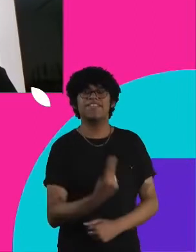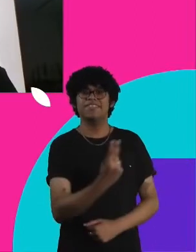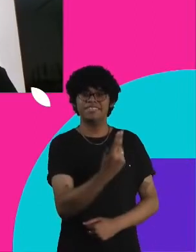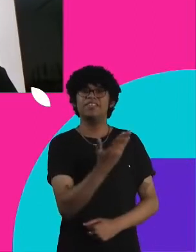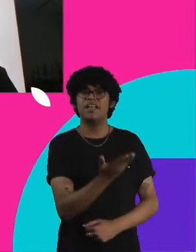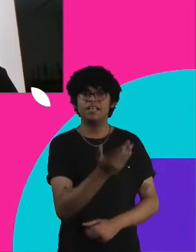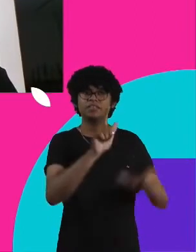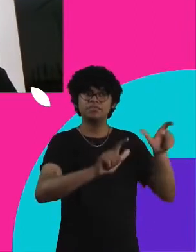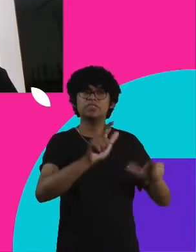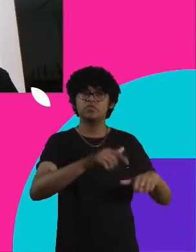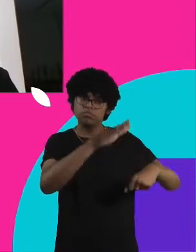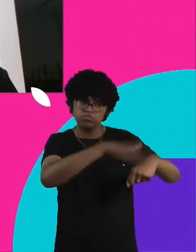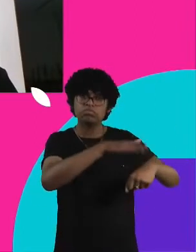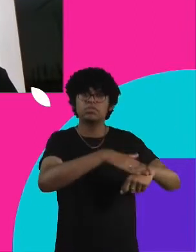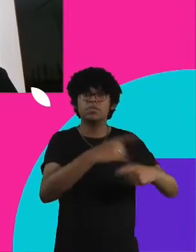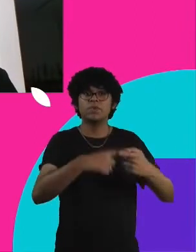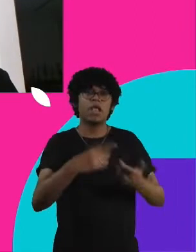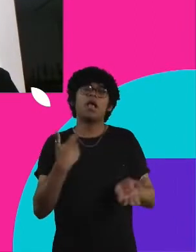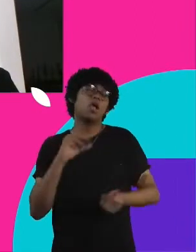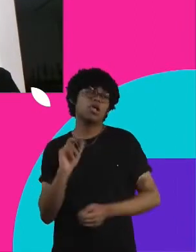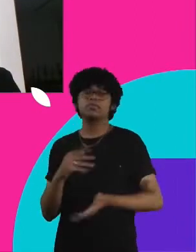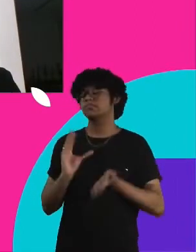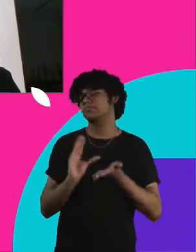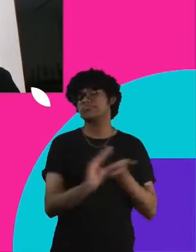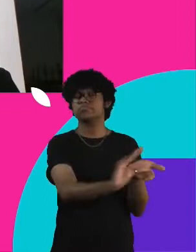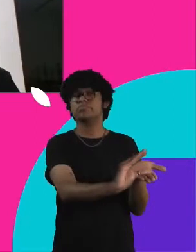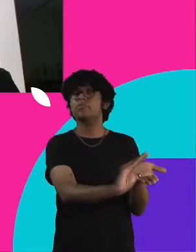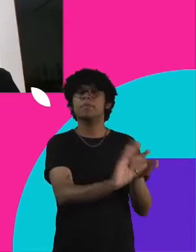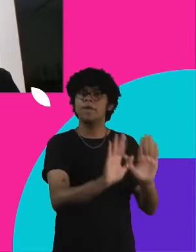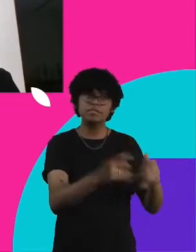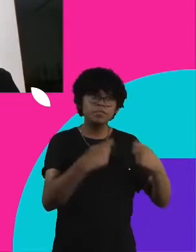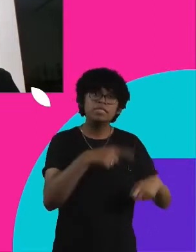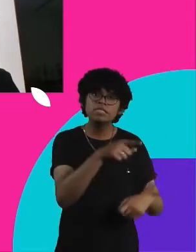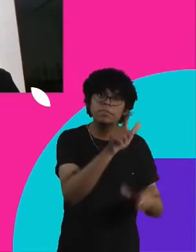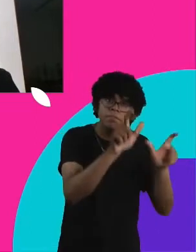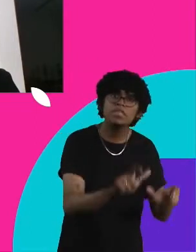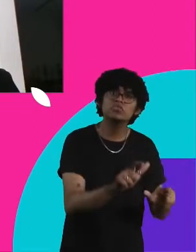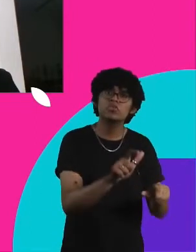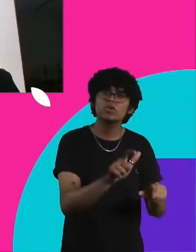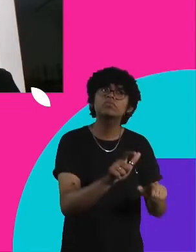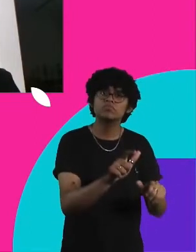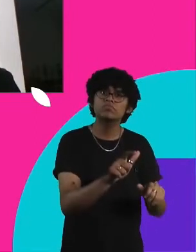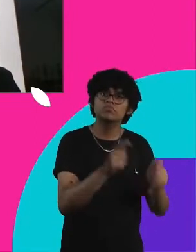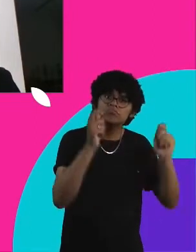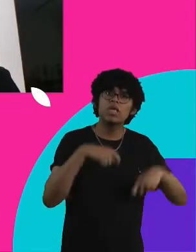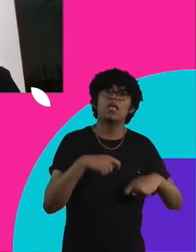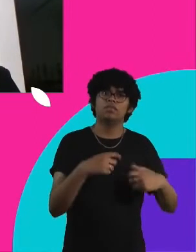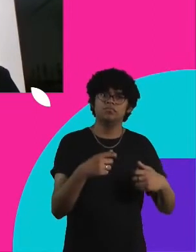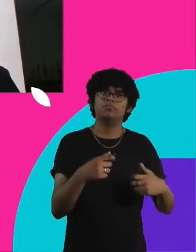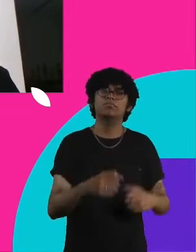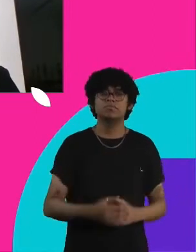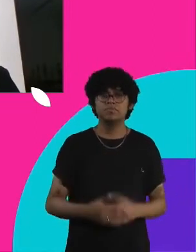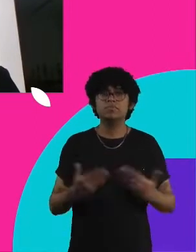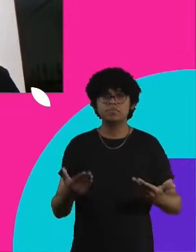não adianta só o financiamento se você não tem quem tem expertise, quem sabe o que precisa na ponta. Então, com muita humildade e com muita